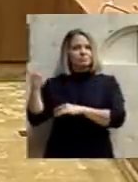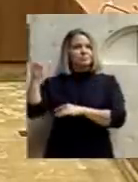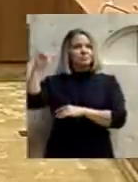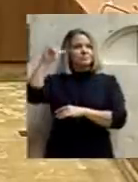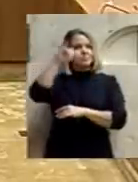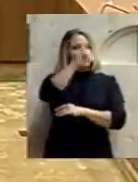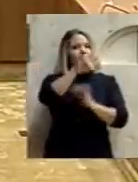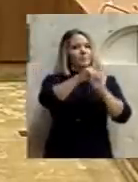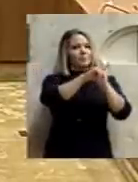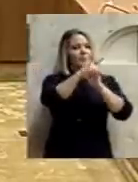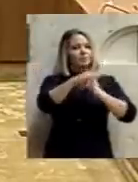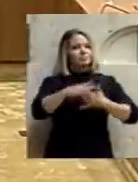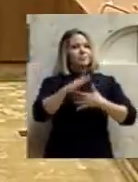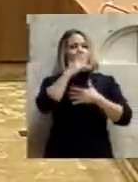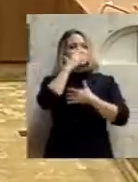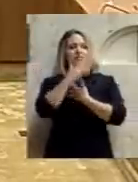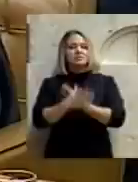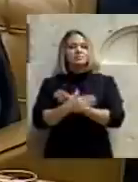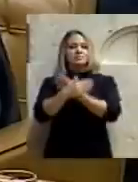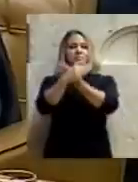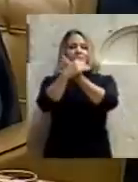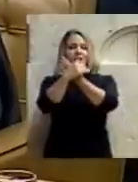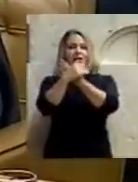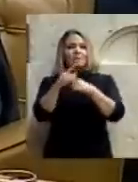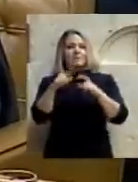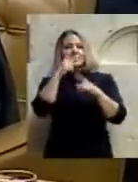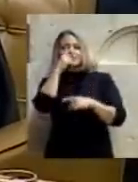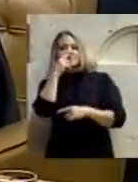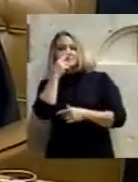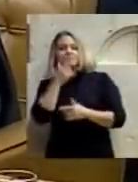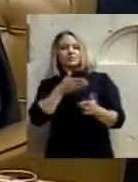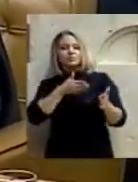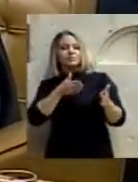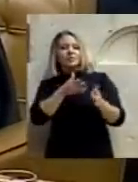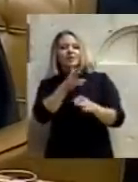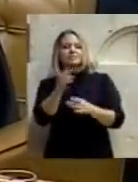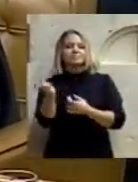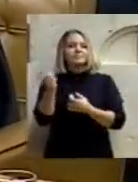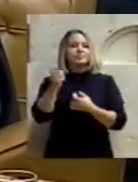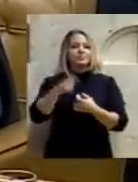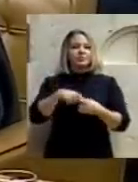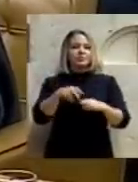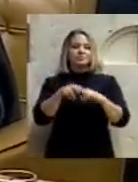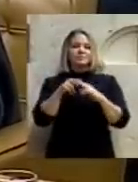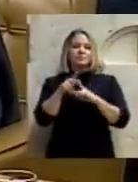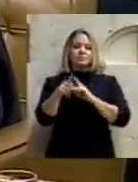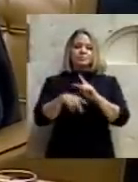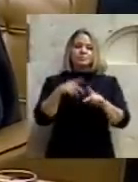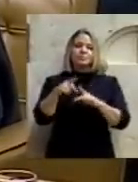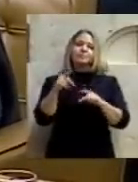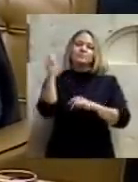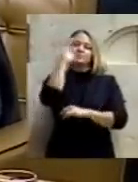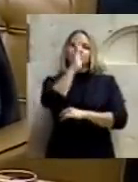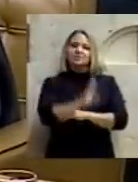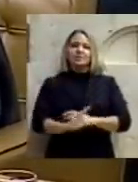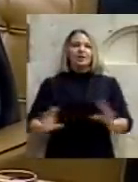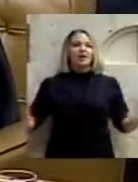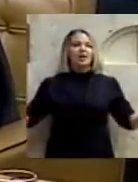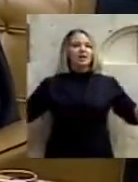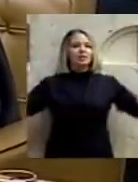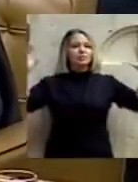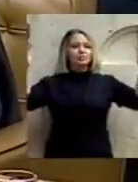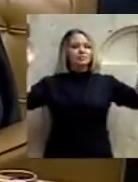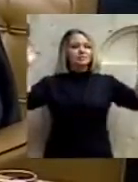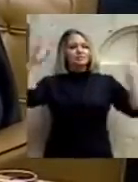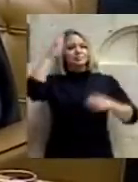é de condor. Caminho sem volta rumo à elevação da autoestima do povo brasileiro. A comemoração à memória